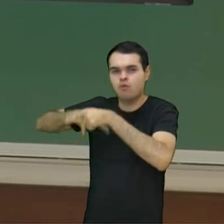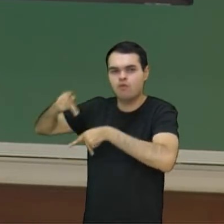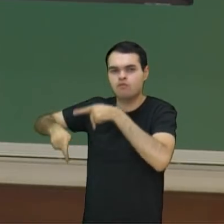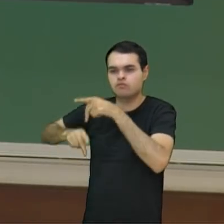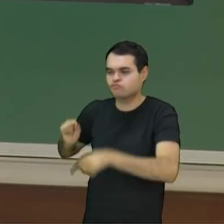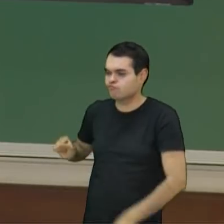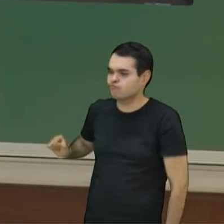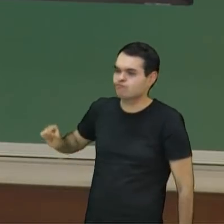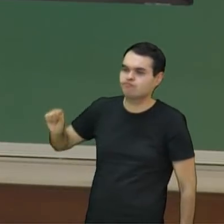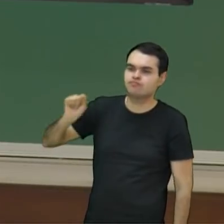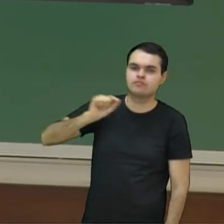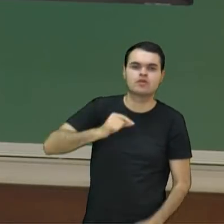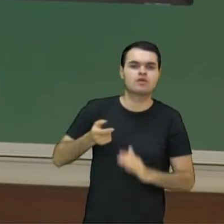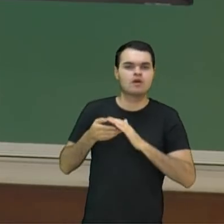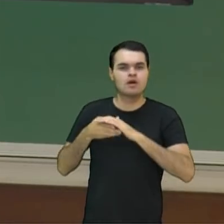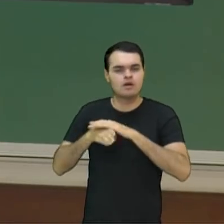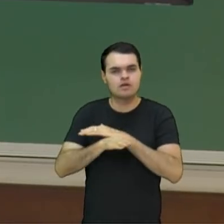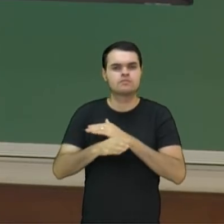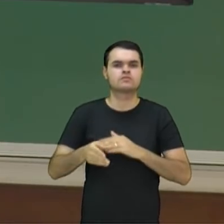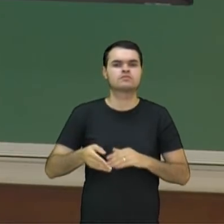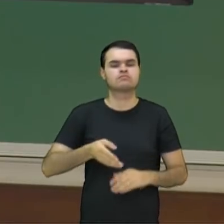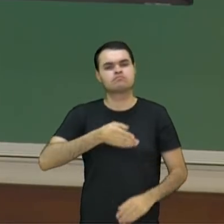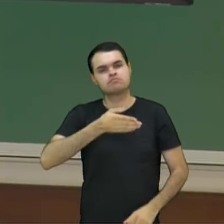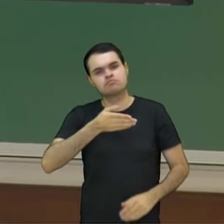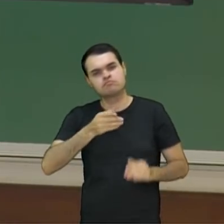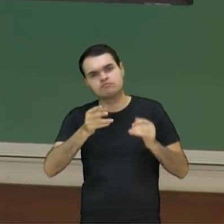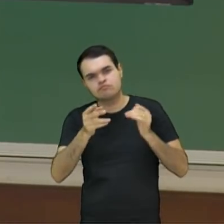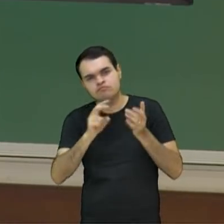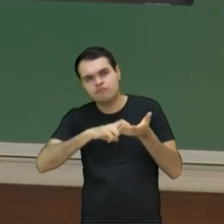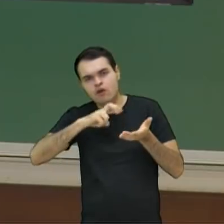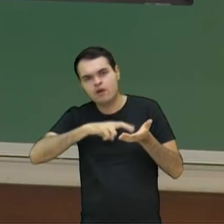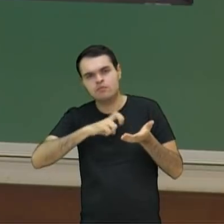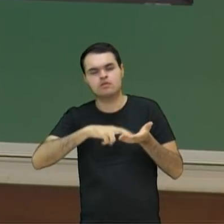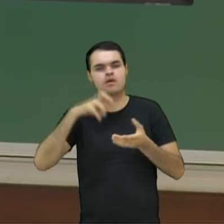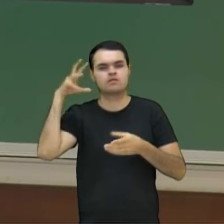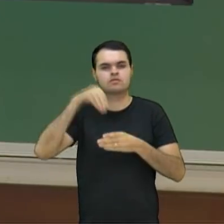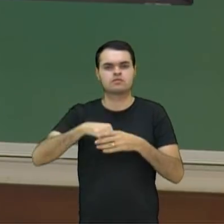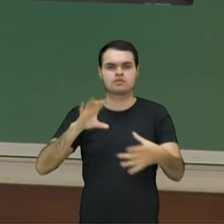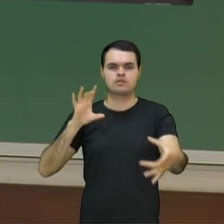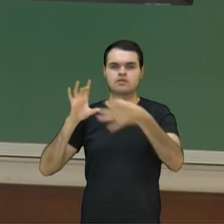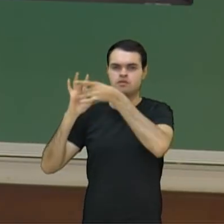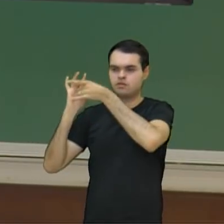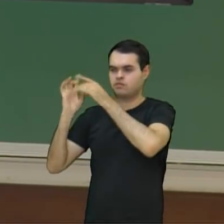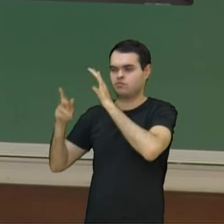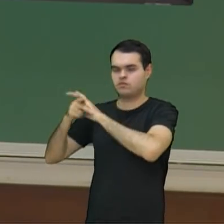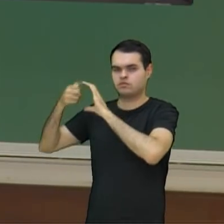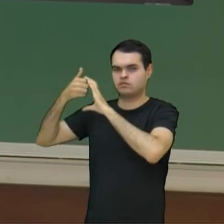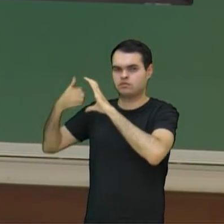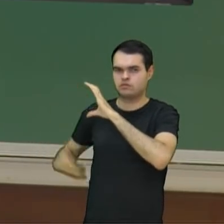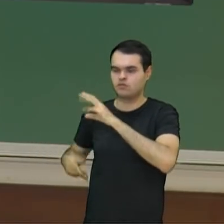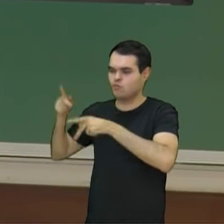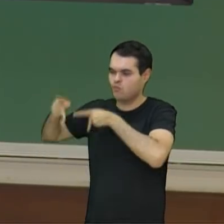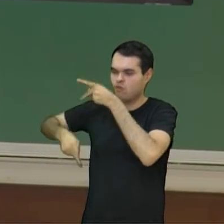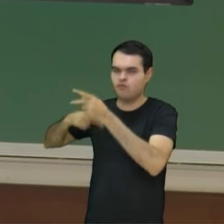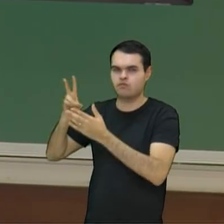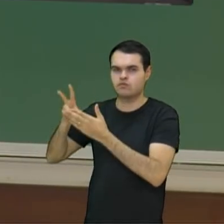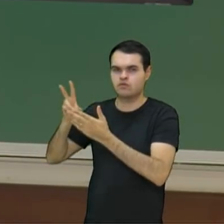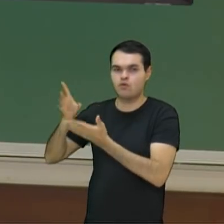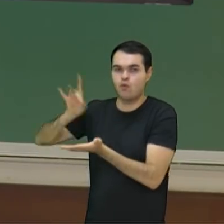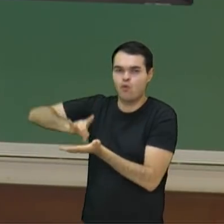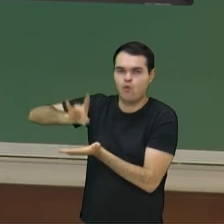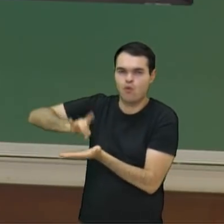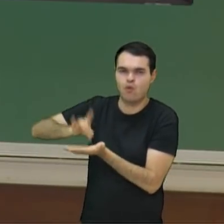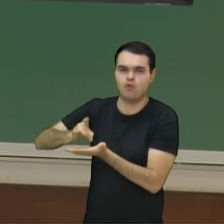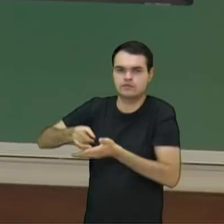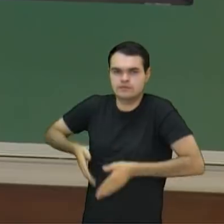dos nossos hábitos, costumes, do nosso vocabulário estão relacionados com as características desses povos